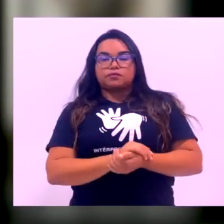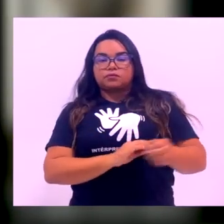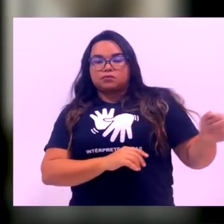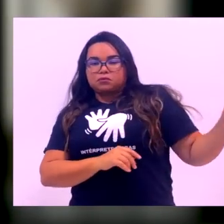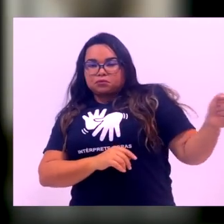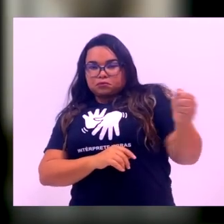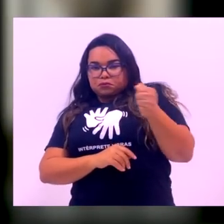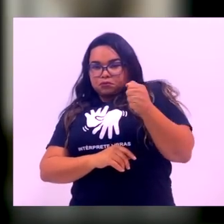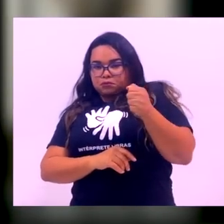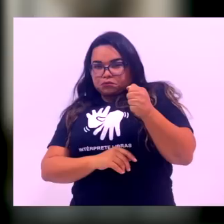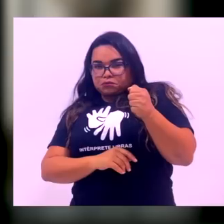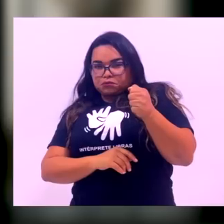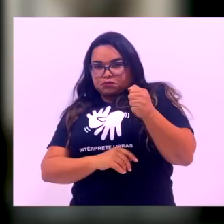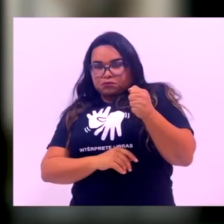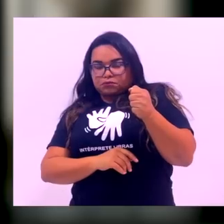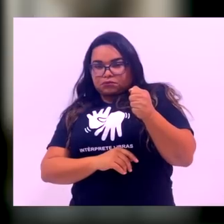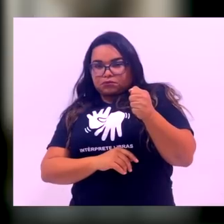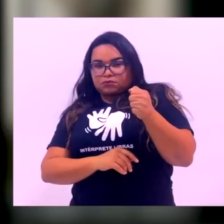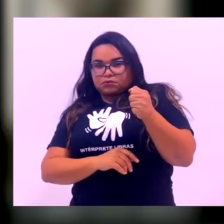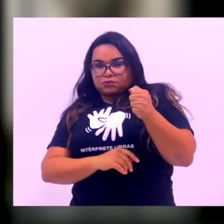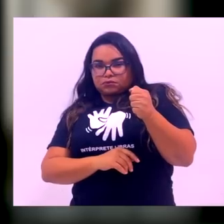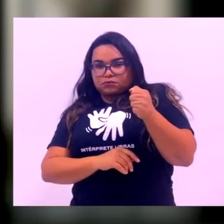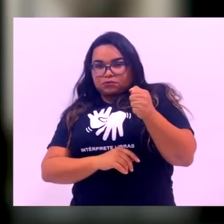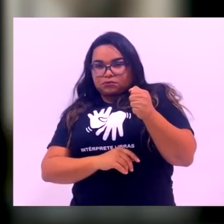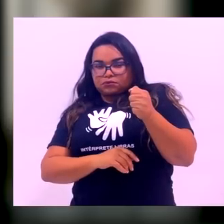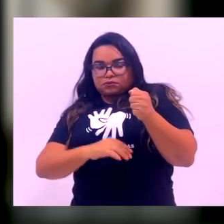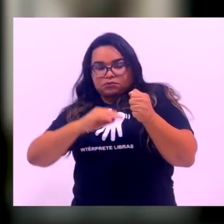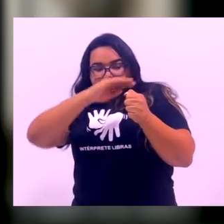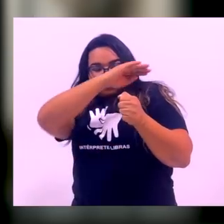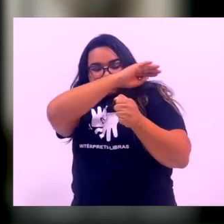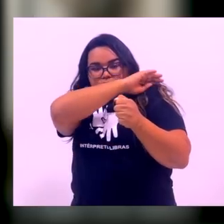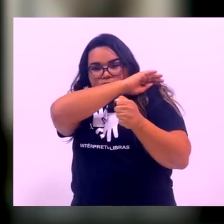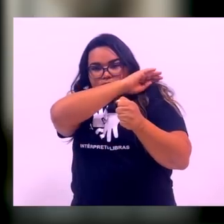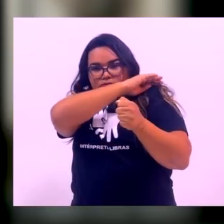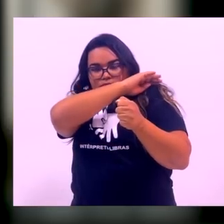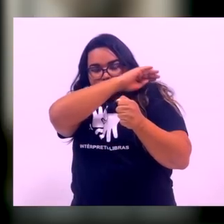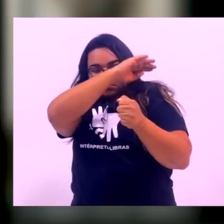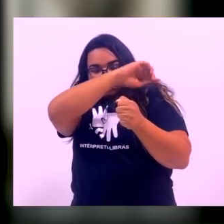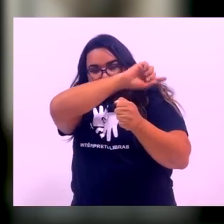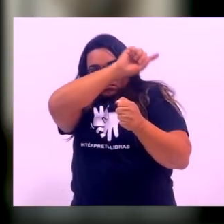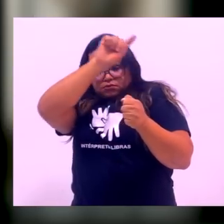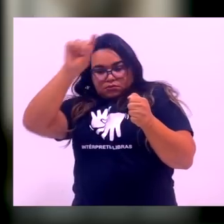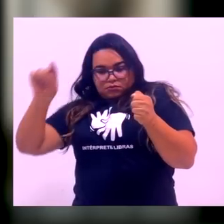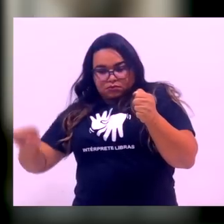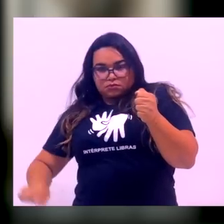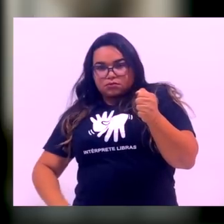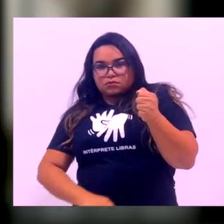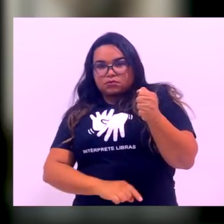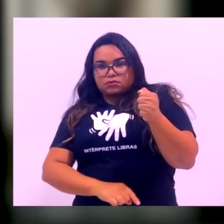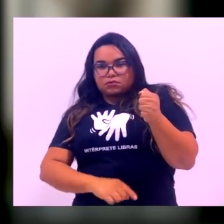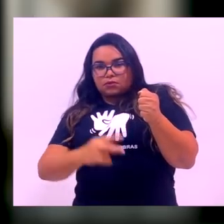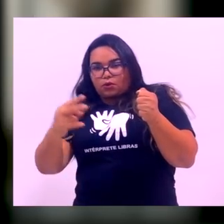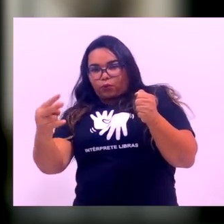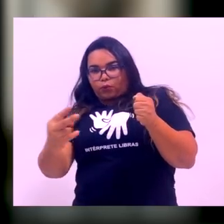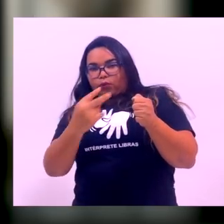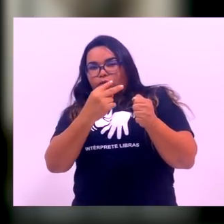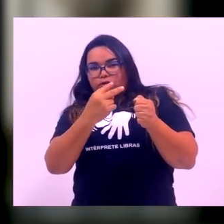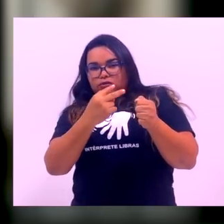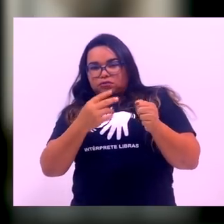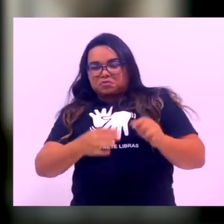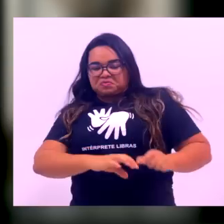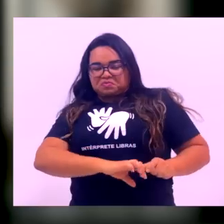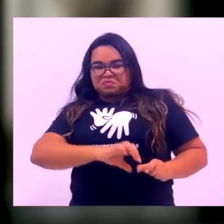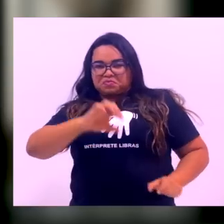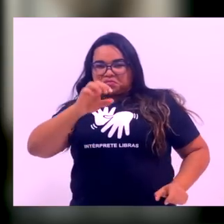para proteger e o escudo que os protegia até os ombros dos soldados.